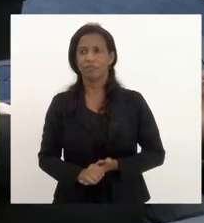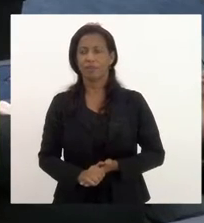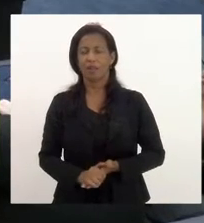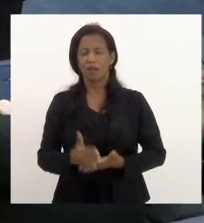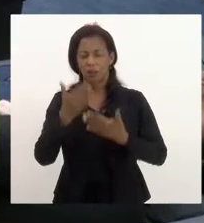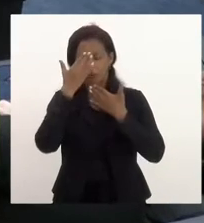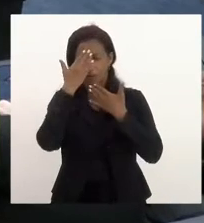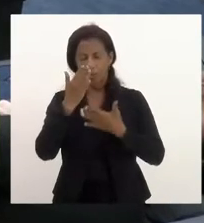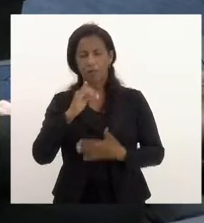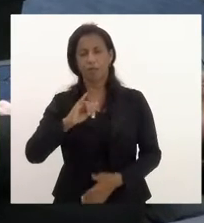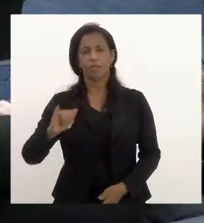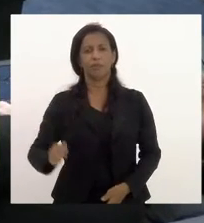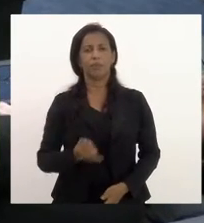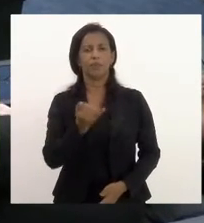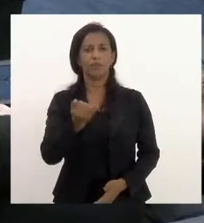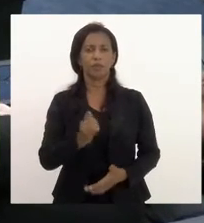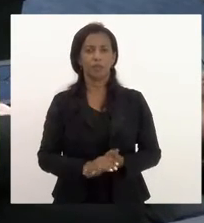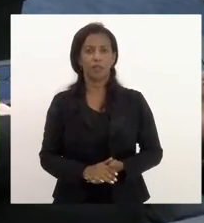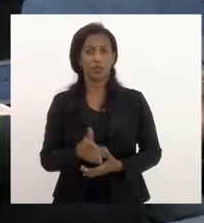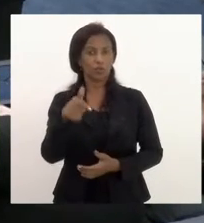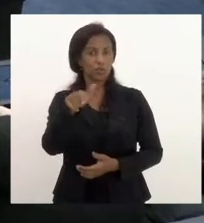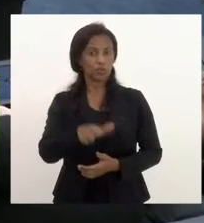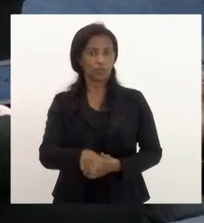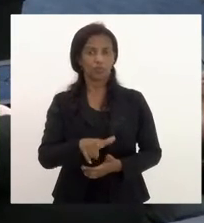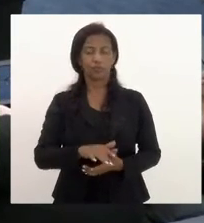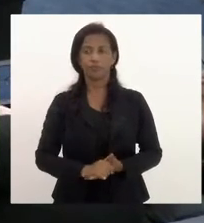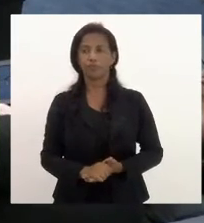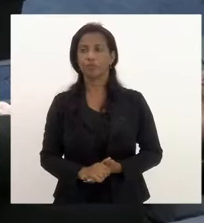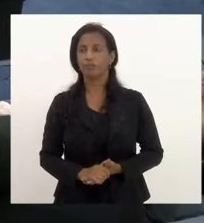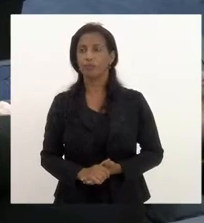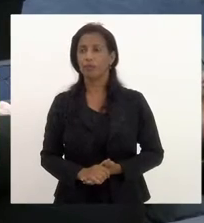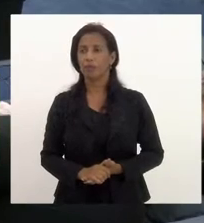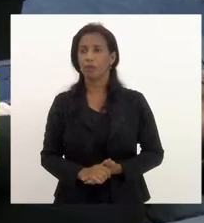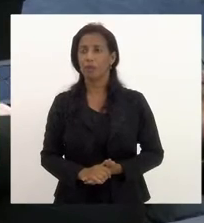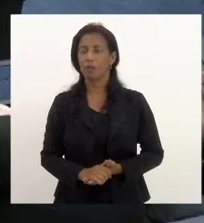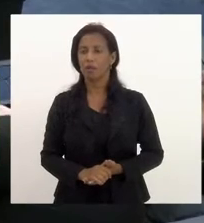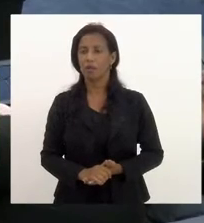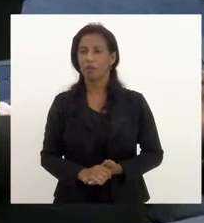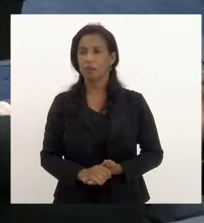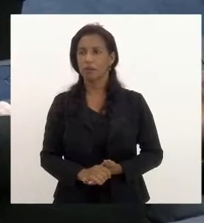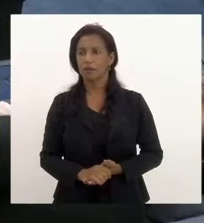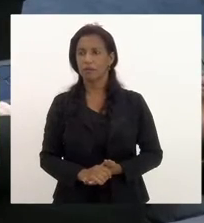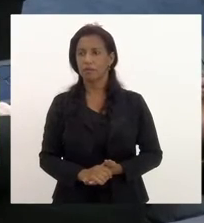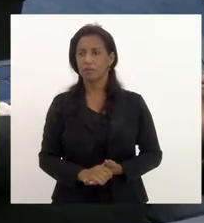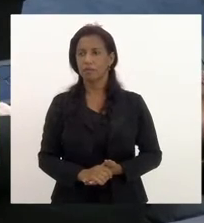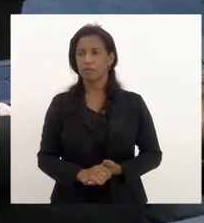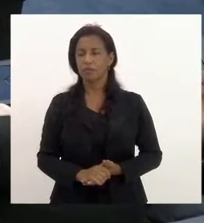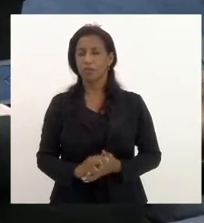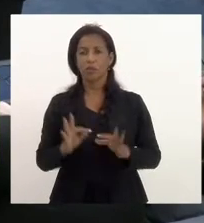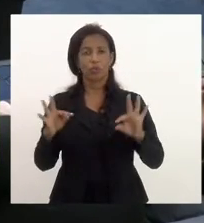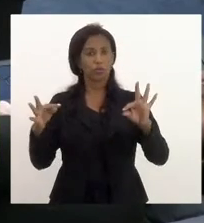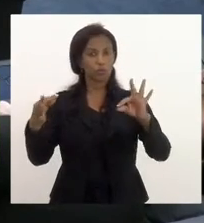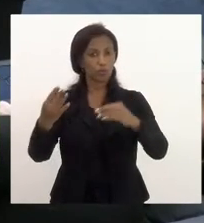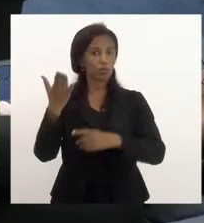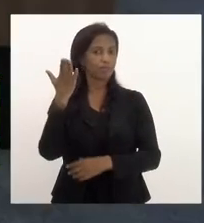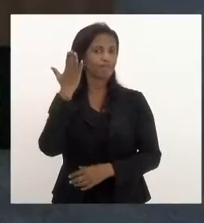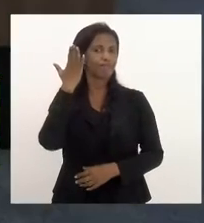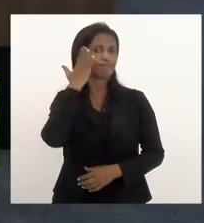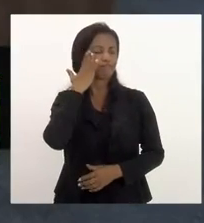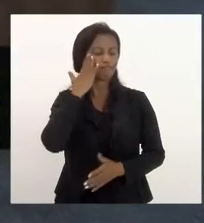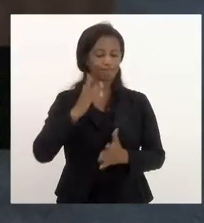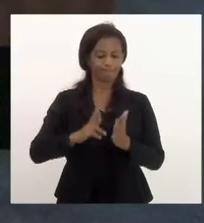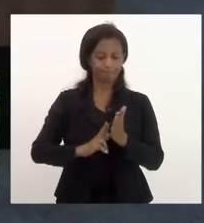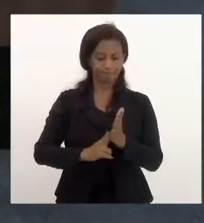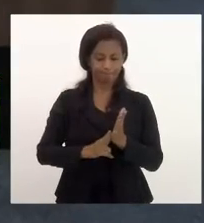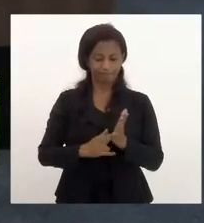oportunidade e mais uma vez gostaríamos de reiterar a nossa posição Todos nós sabemos que o